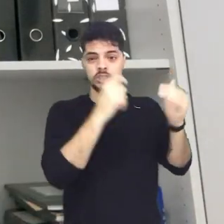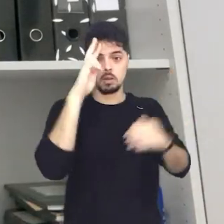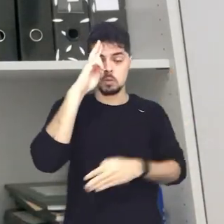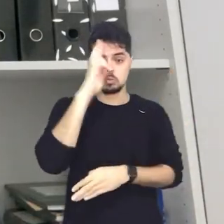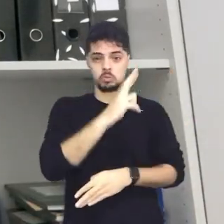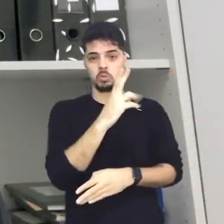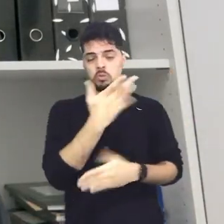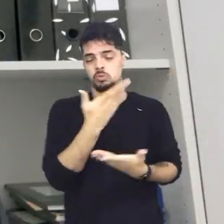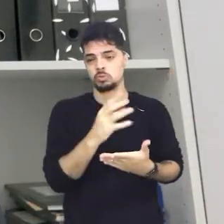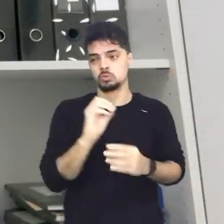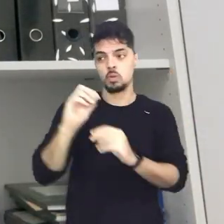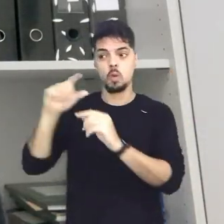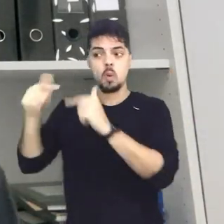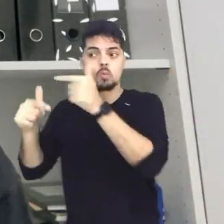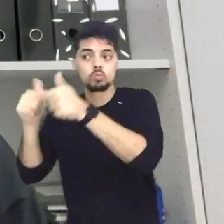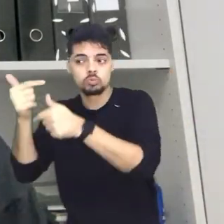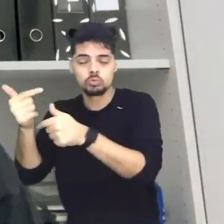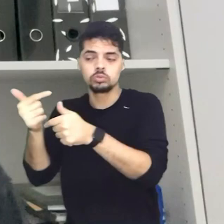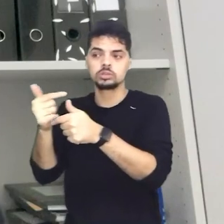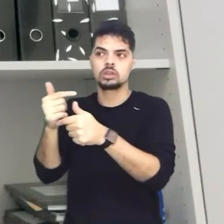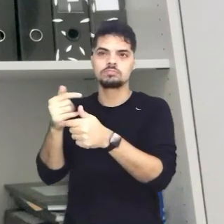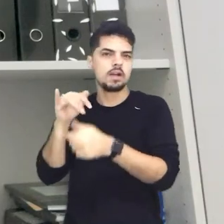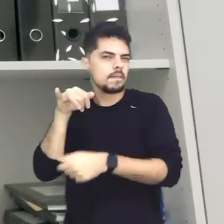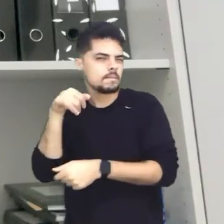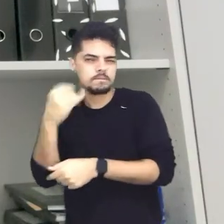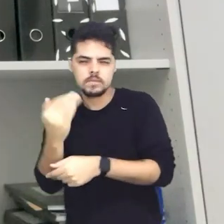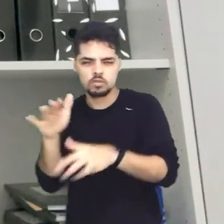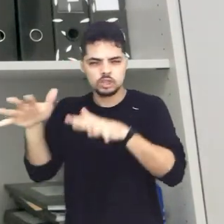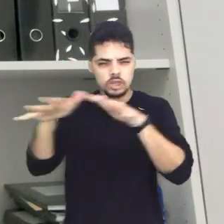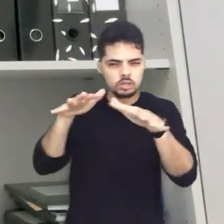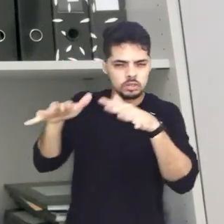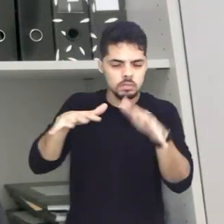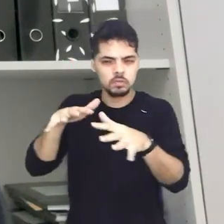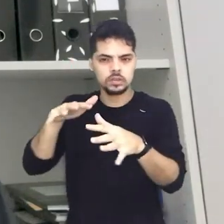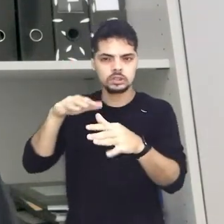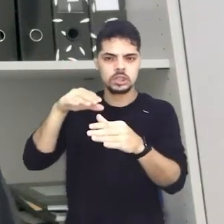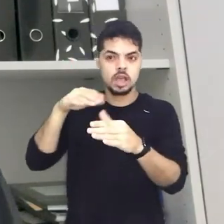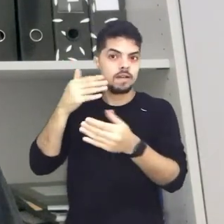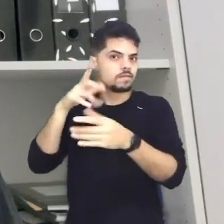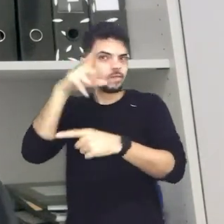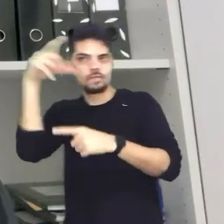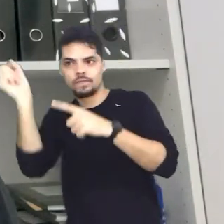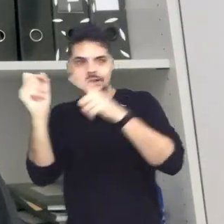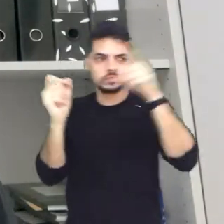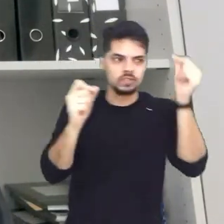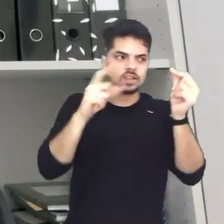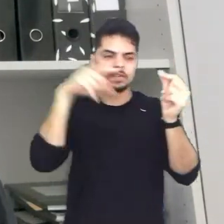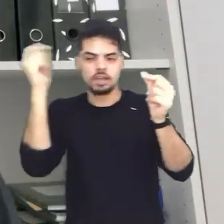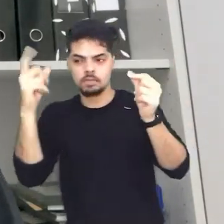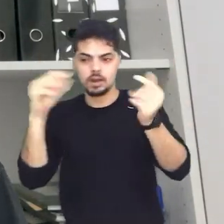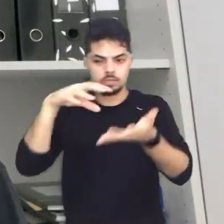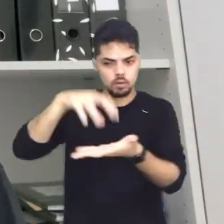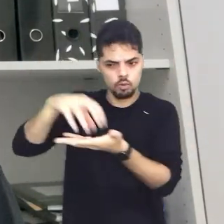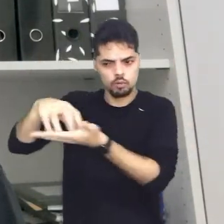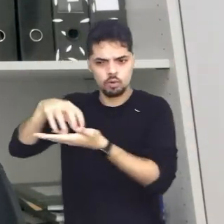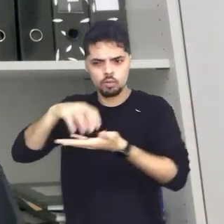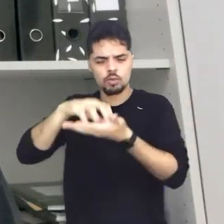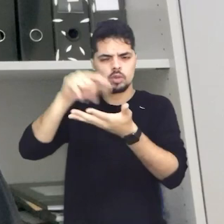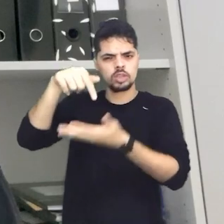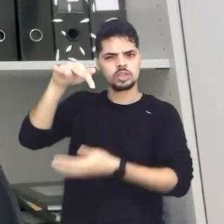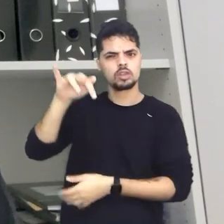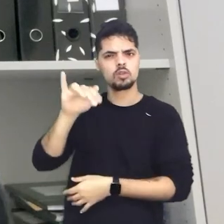lutaram por simples obediência aos seus senhores, outros se aproveitaram da confusão e vão